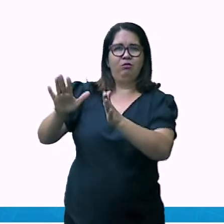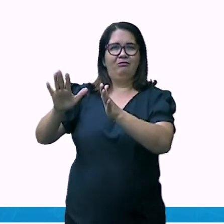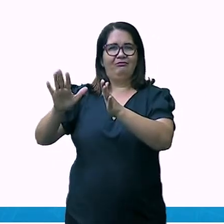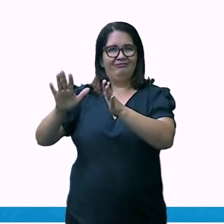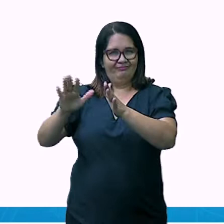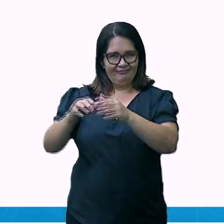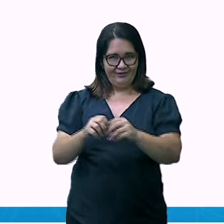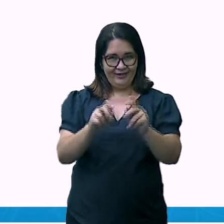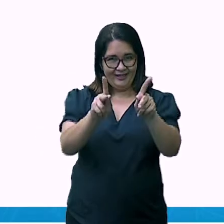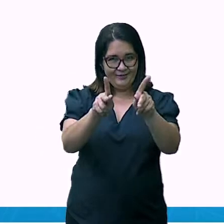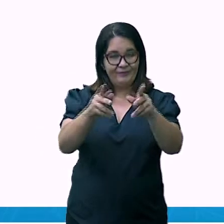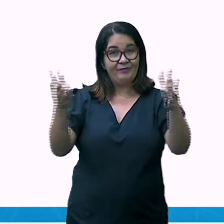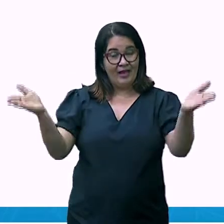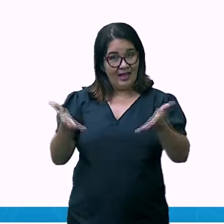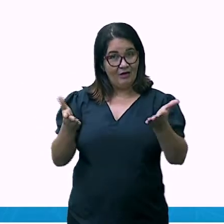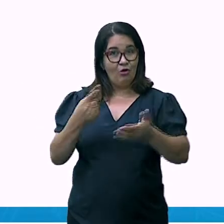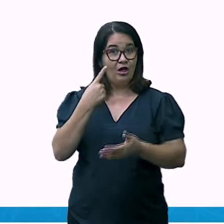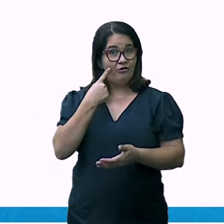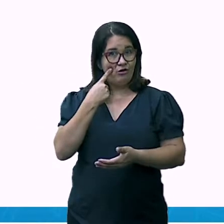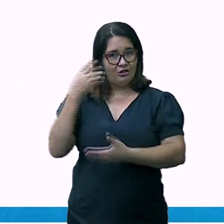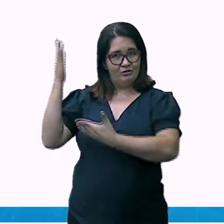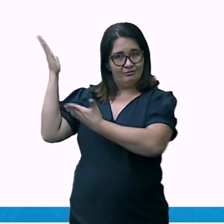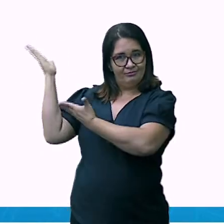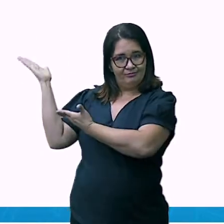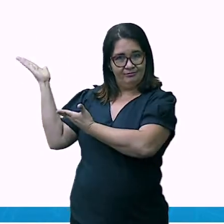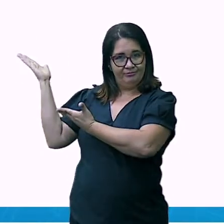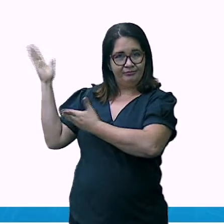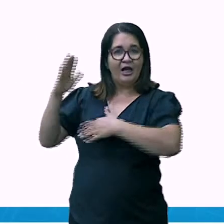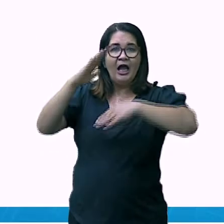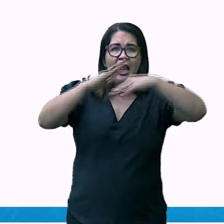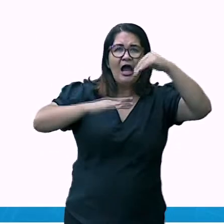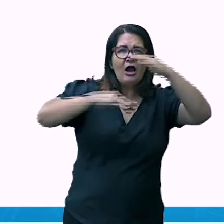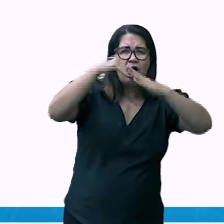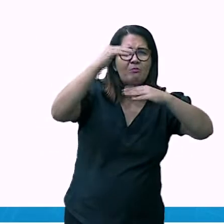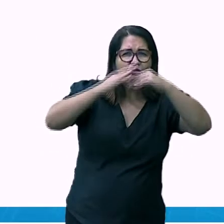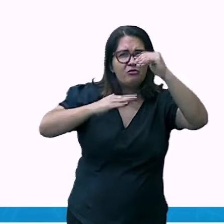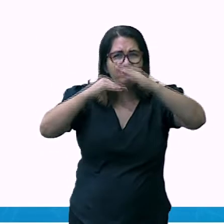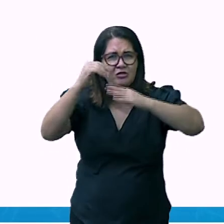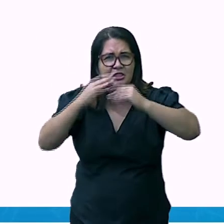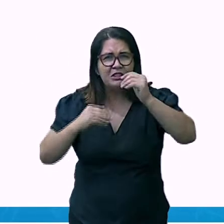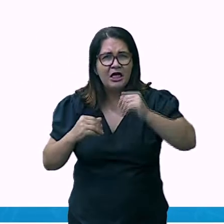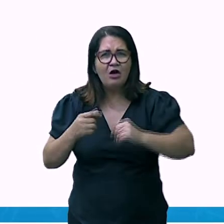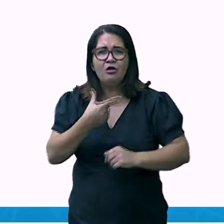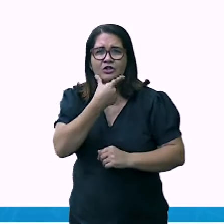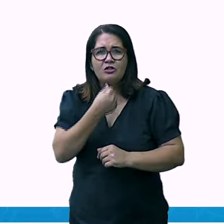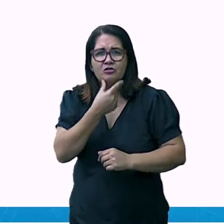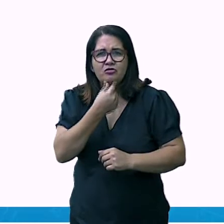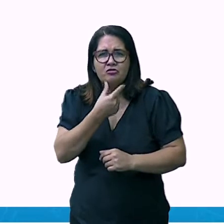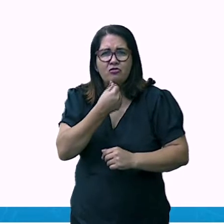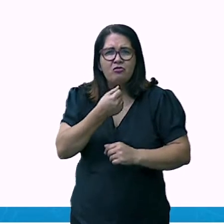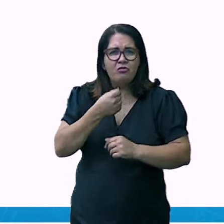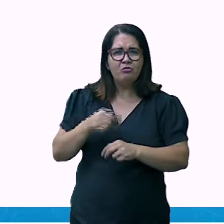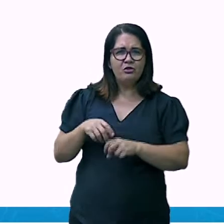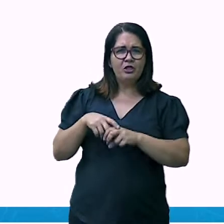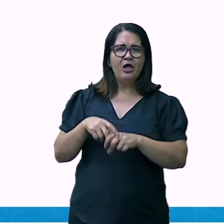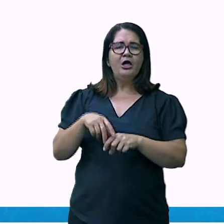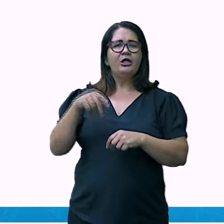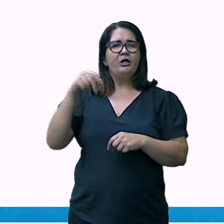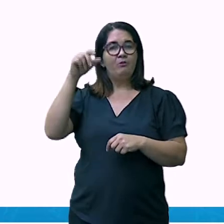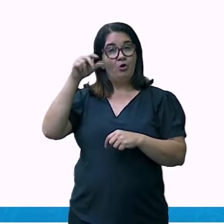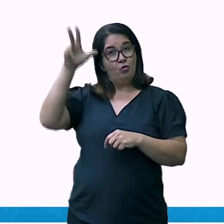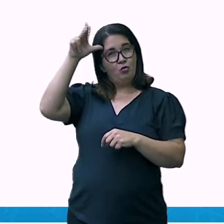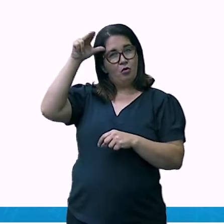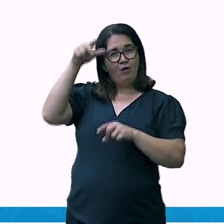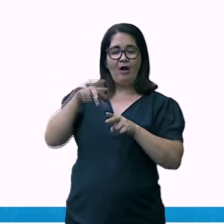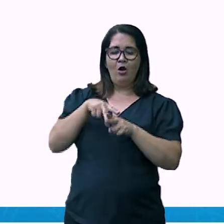já ouviram falar nessa profissão? O caixeiro viajante ou mercador